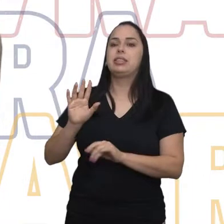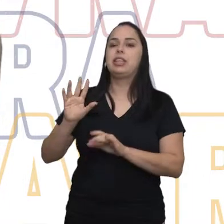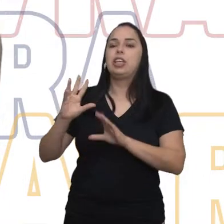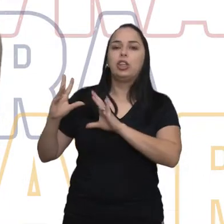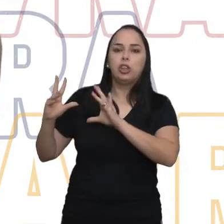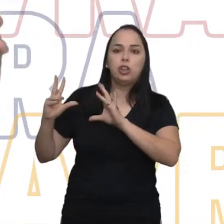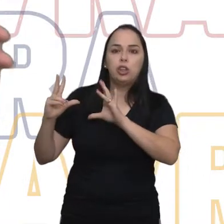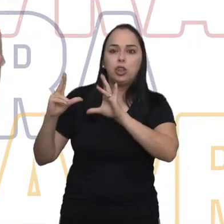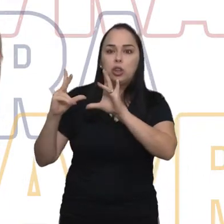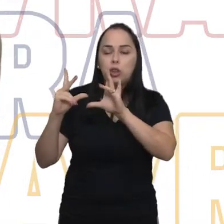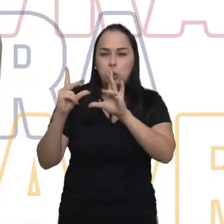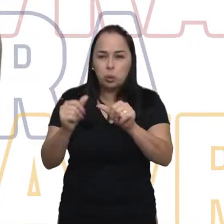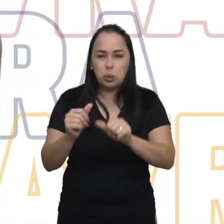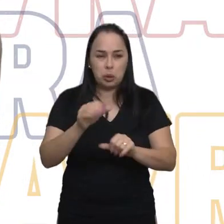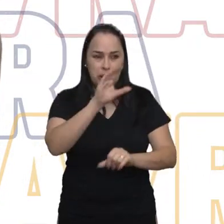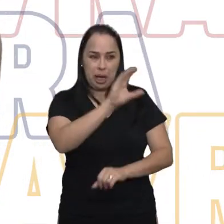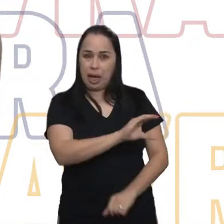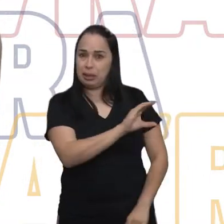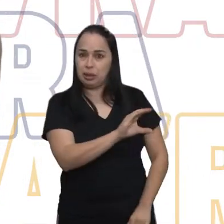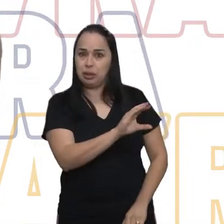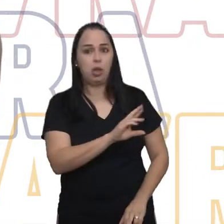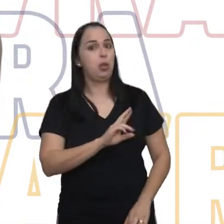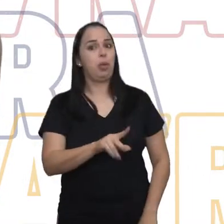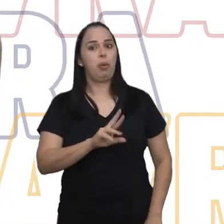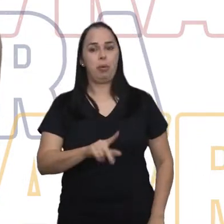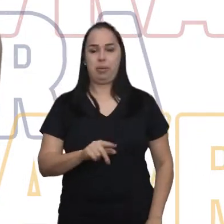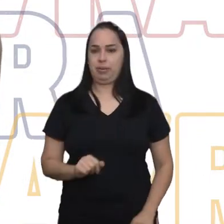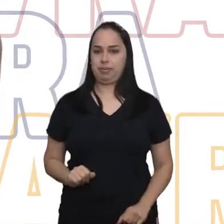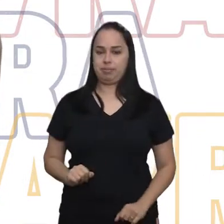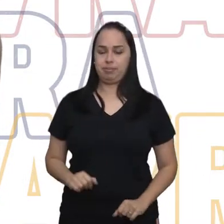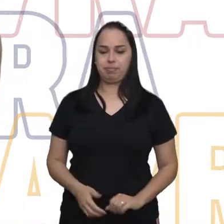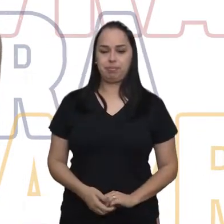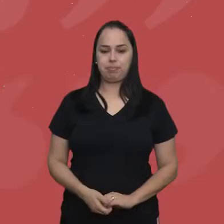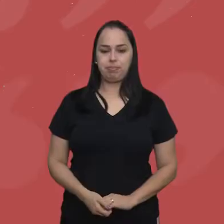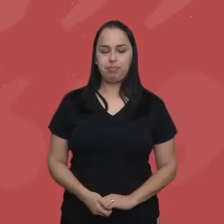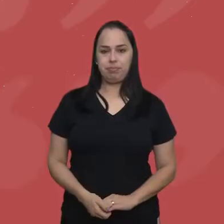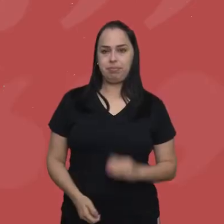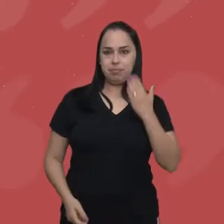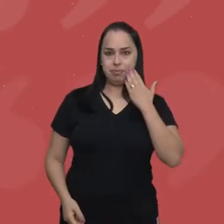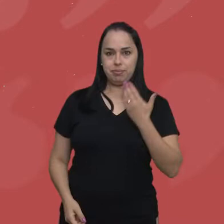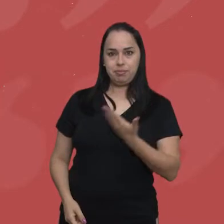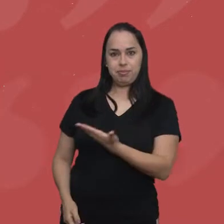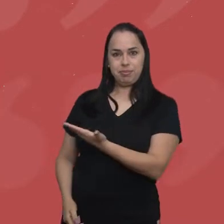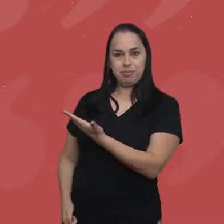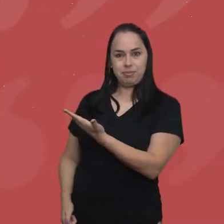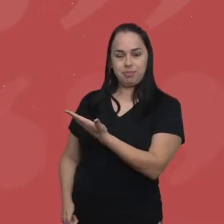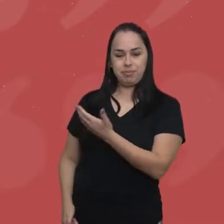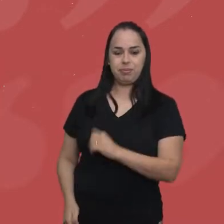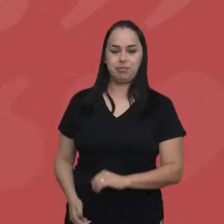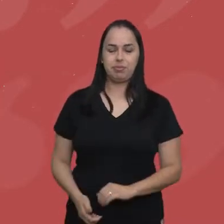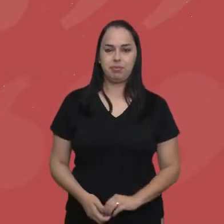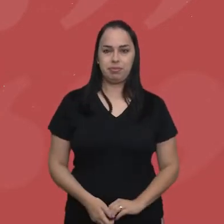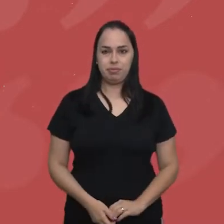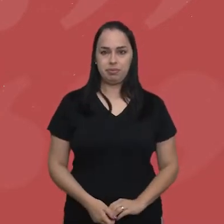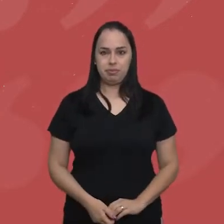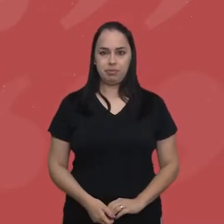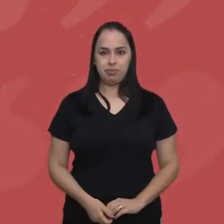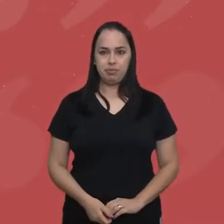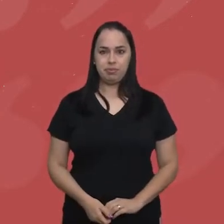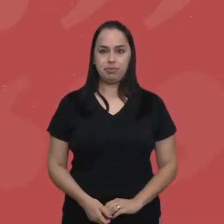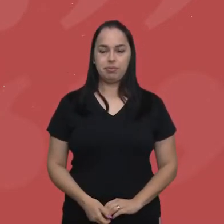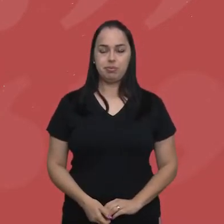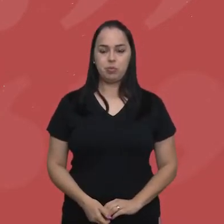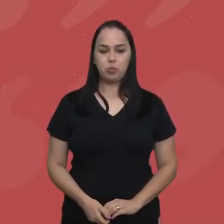sacra religiosa é católica. Então a diferença é bem essa. Qual a relevância das artes sacras